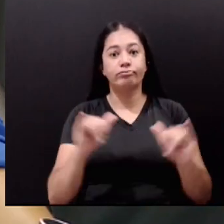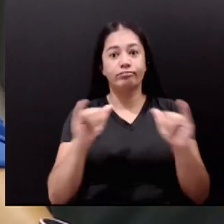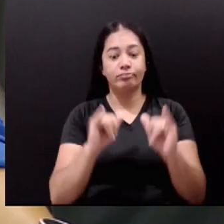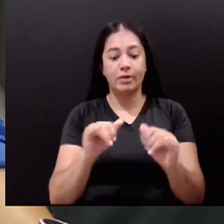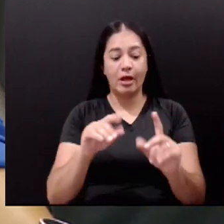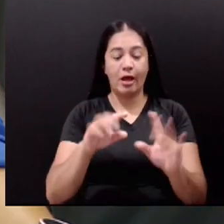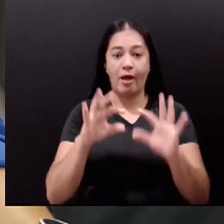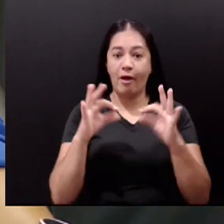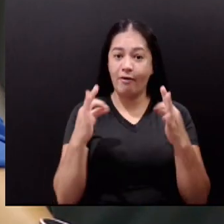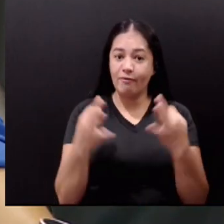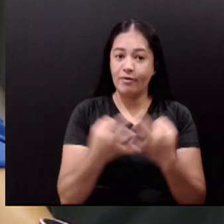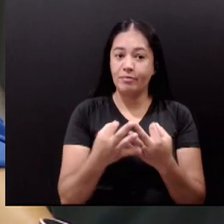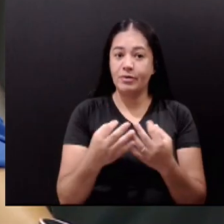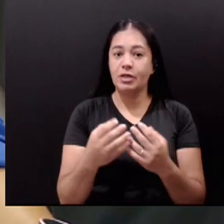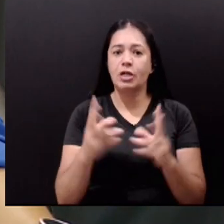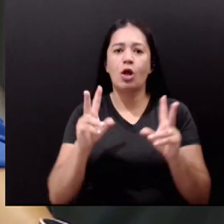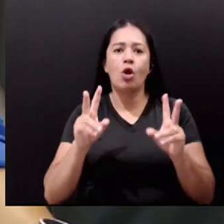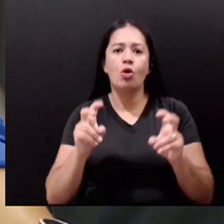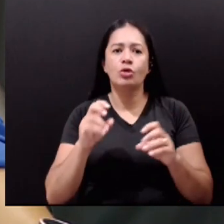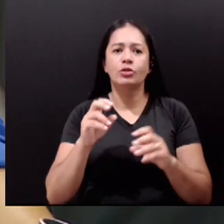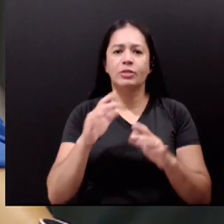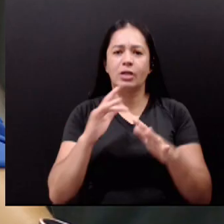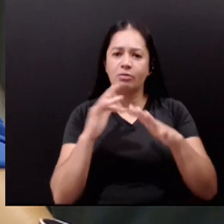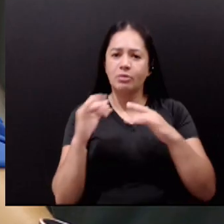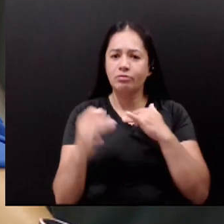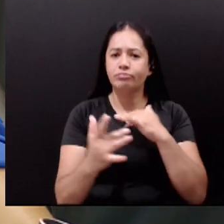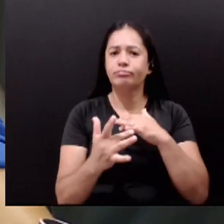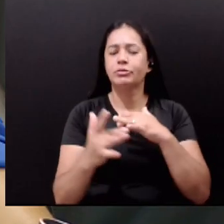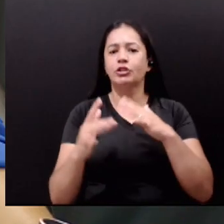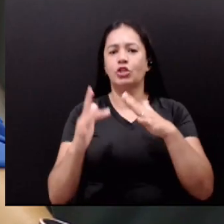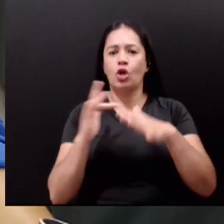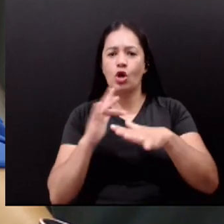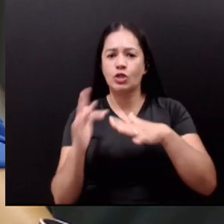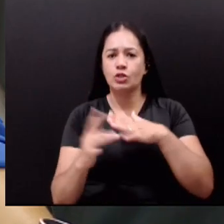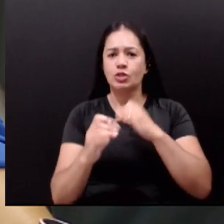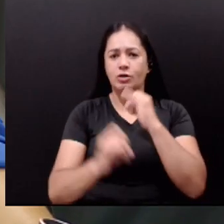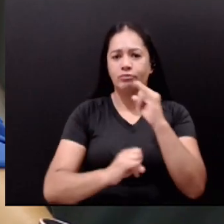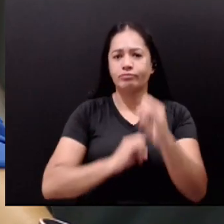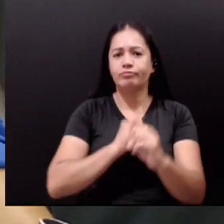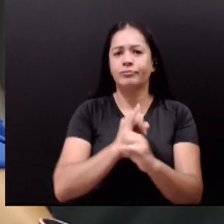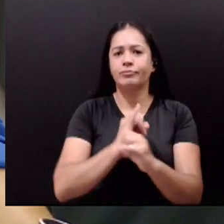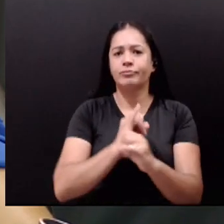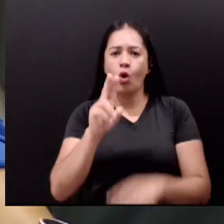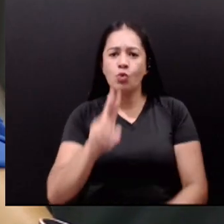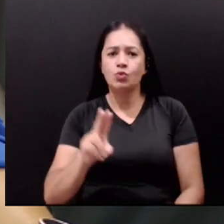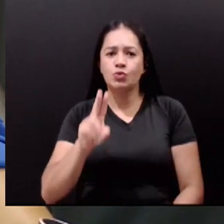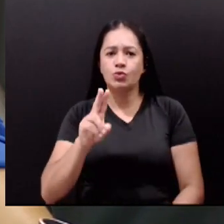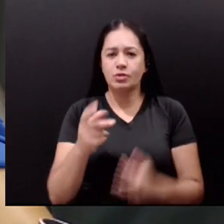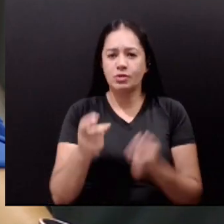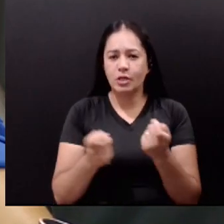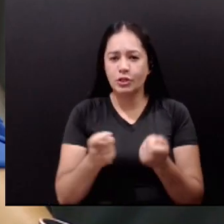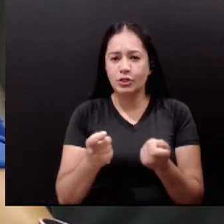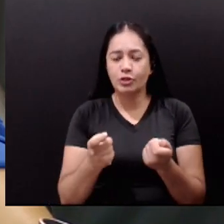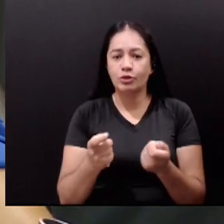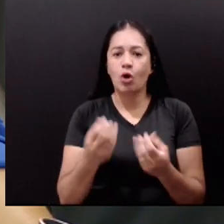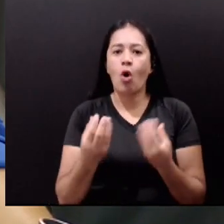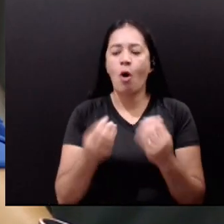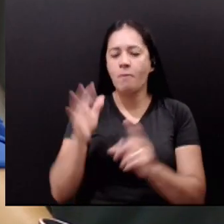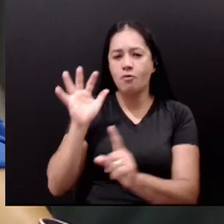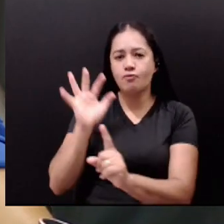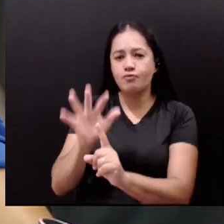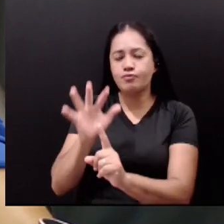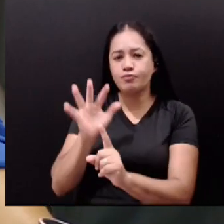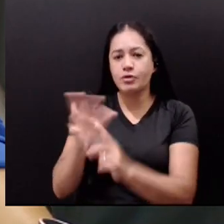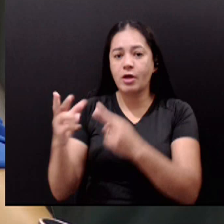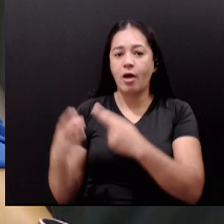sem supervisão, como o ambiente virtual influencia na formação dos adolescentes e a responsabilidade